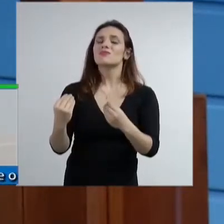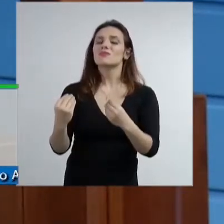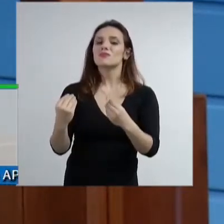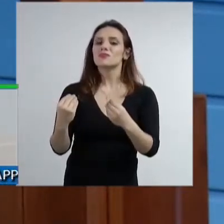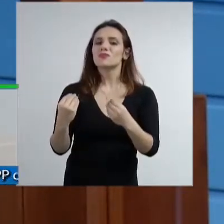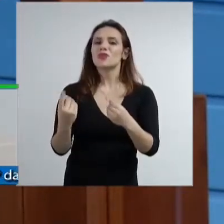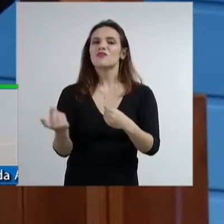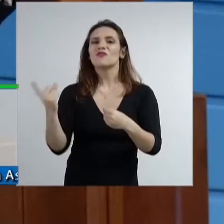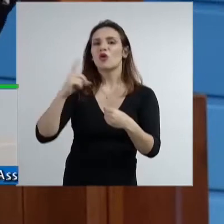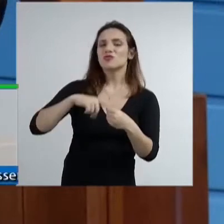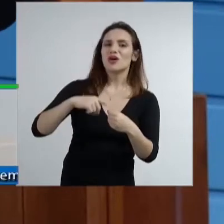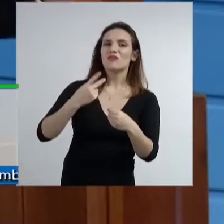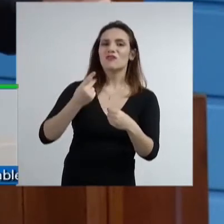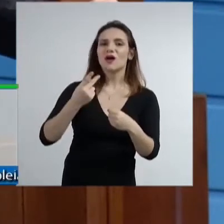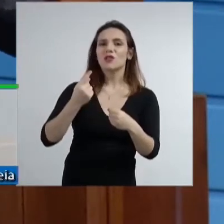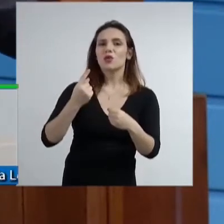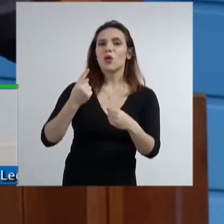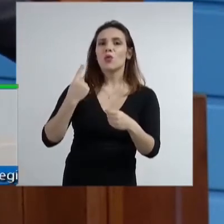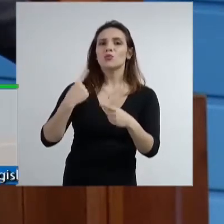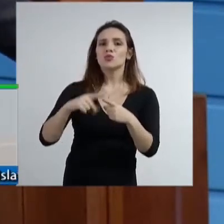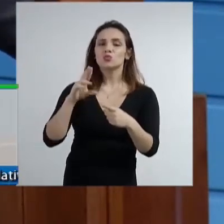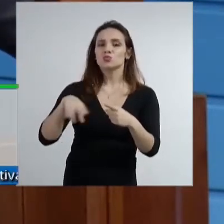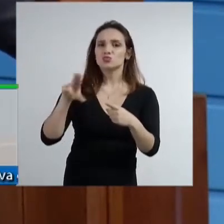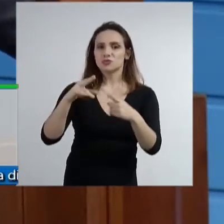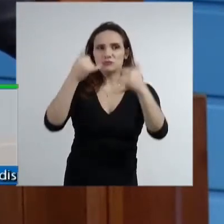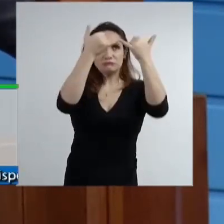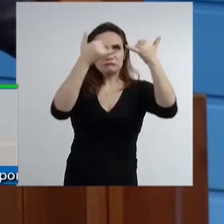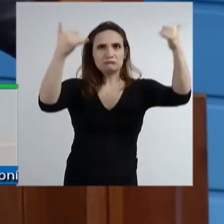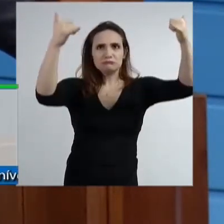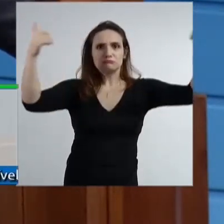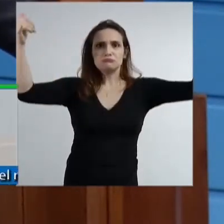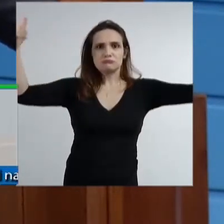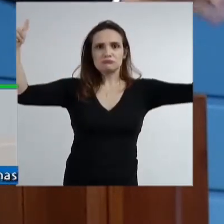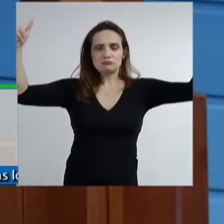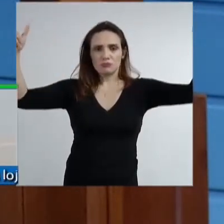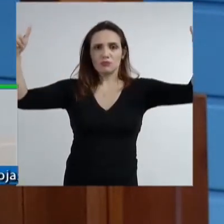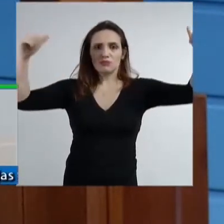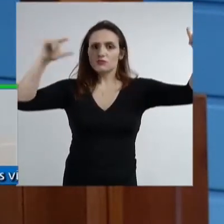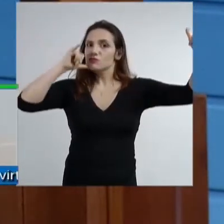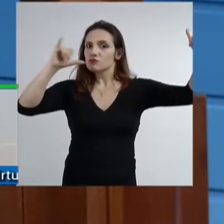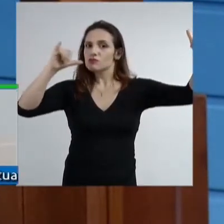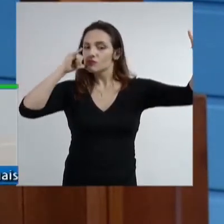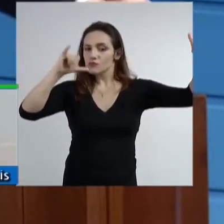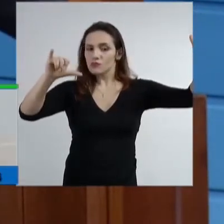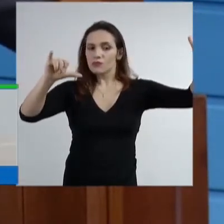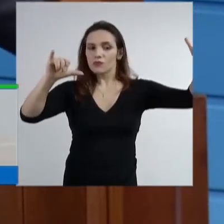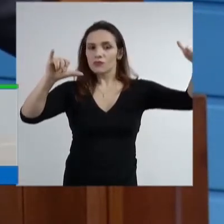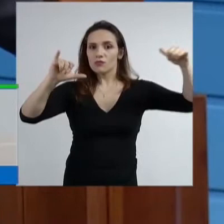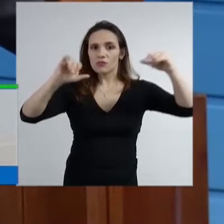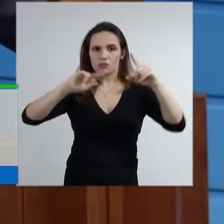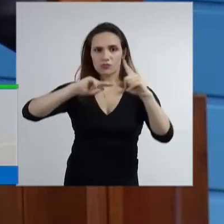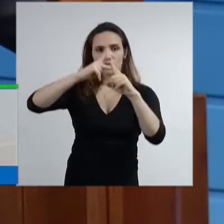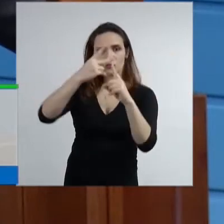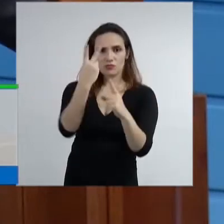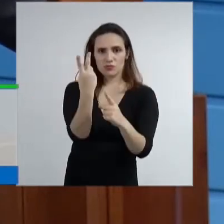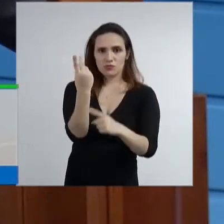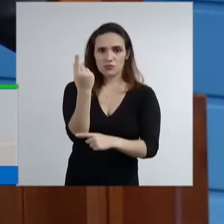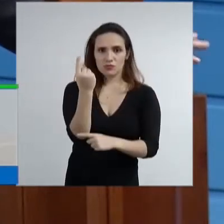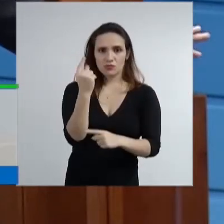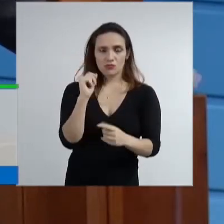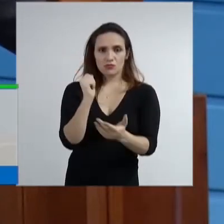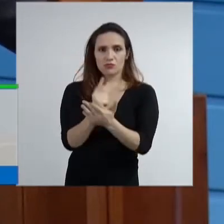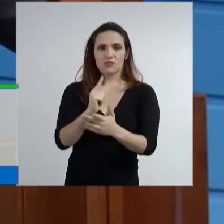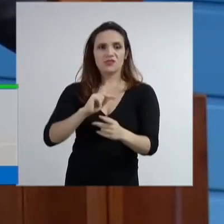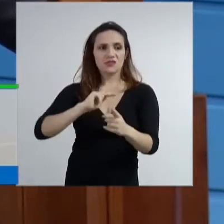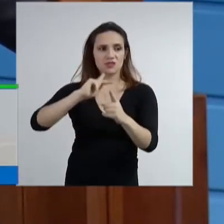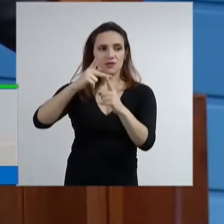ressarcir o custo de distribuição de energia elétrica. Somadas as duas tarifas, temos